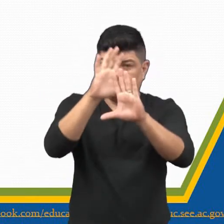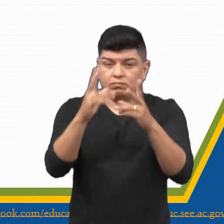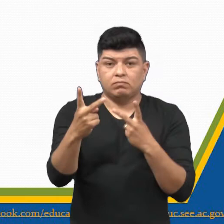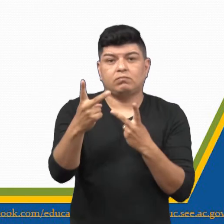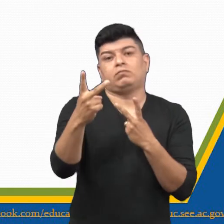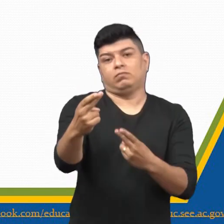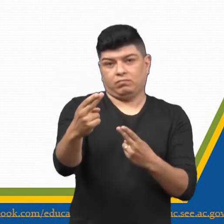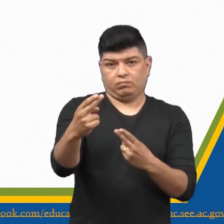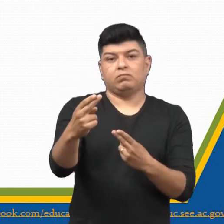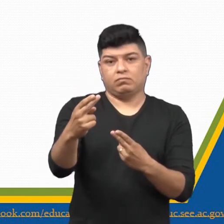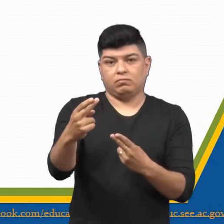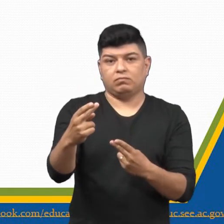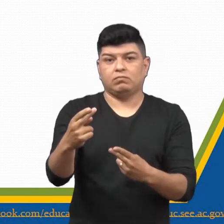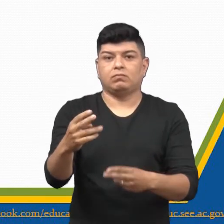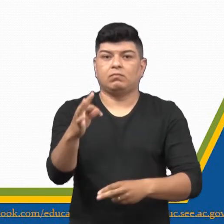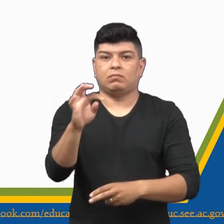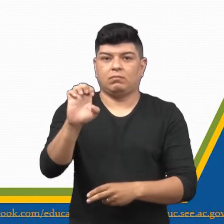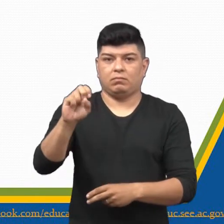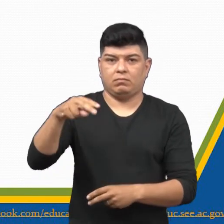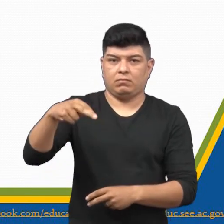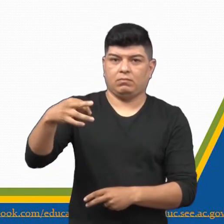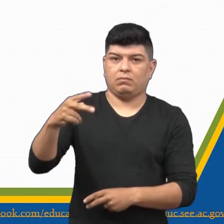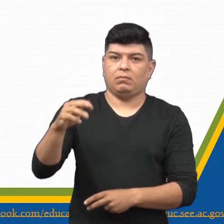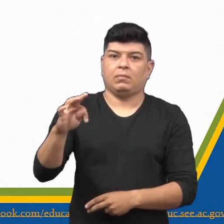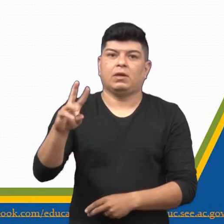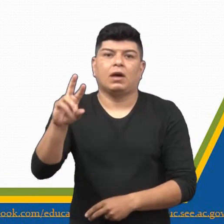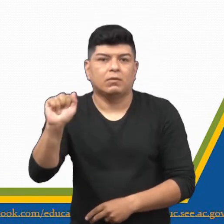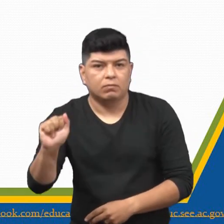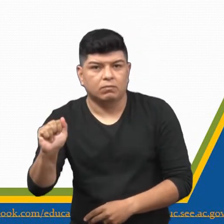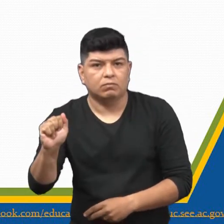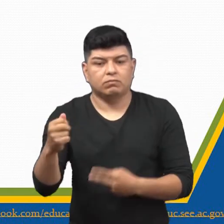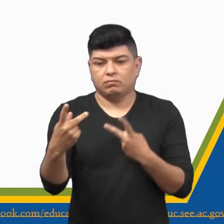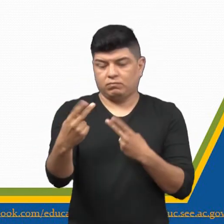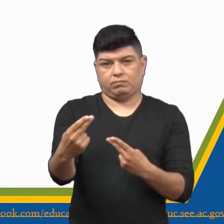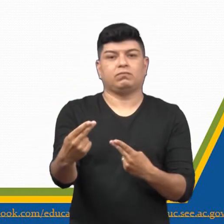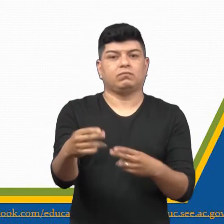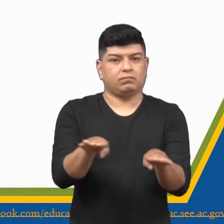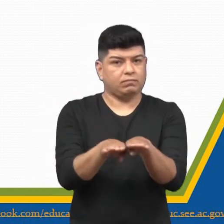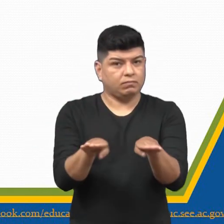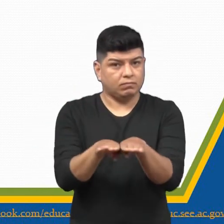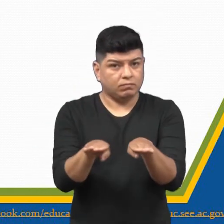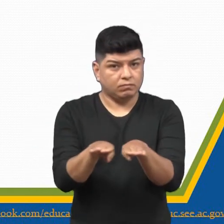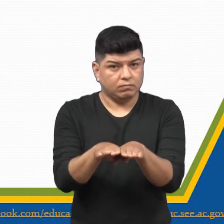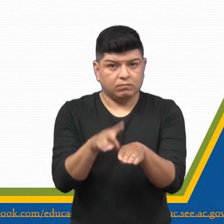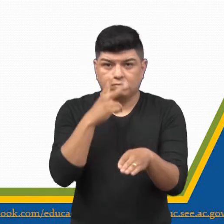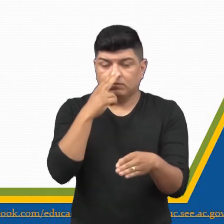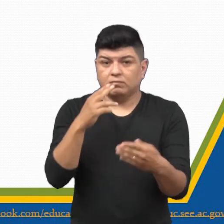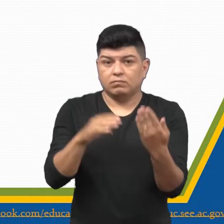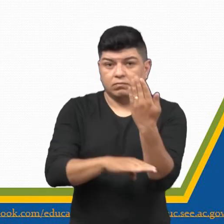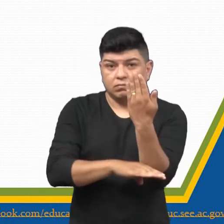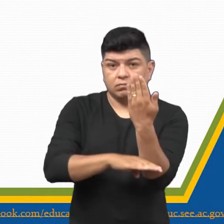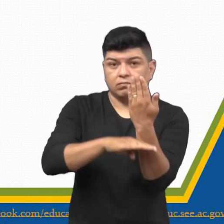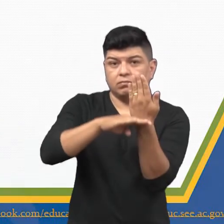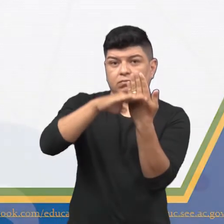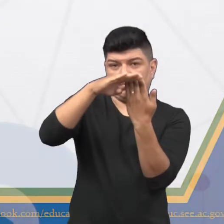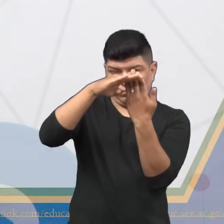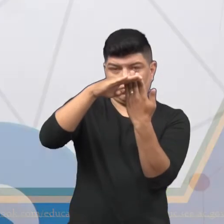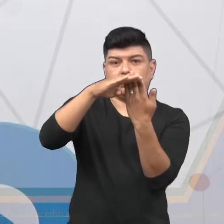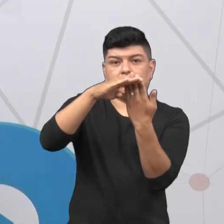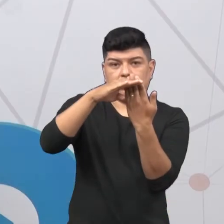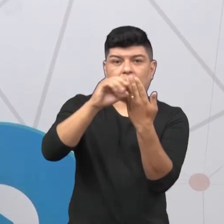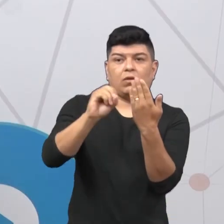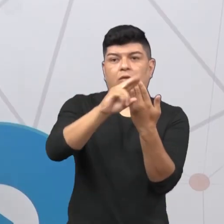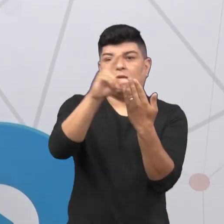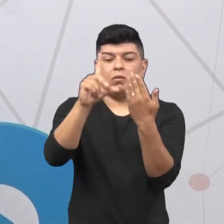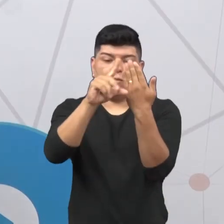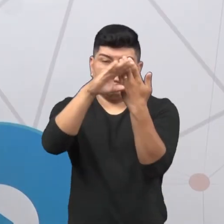à sua temperatura termodinâmica. Ou seja, nesse caso aqui, você aumenta a temperatura ou